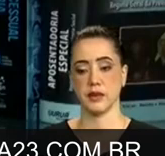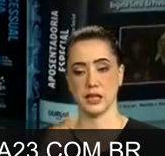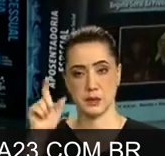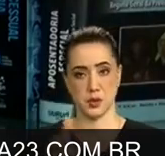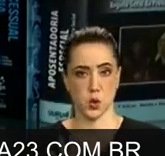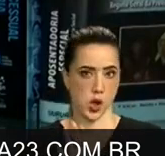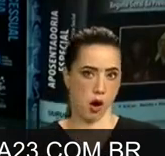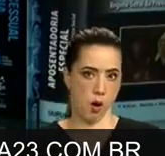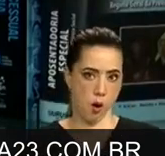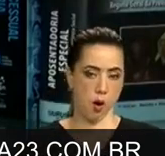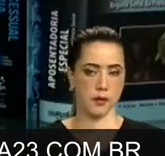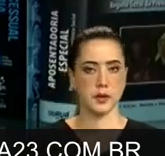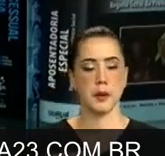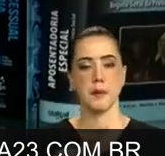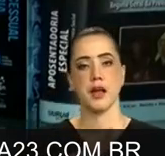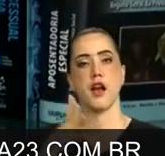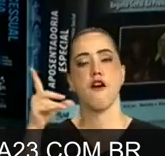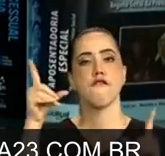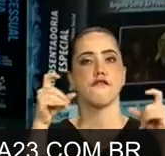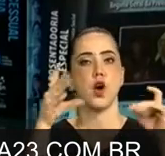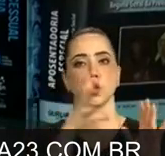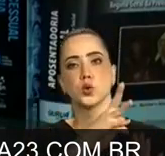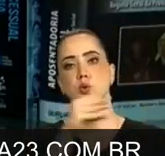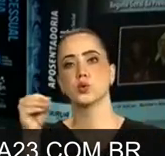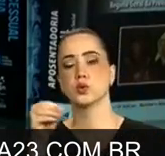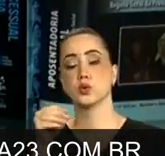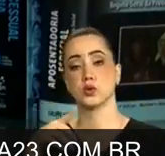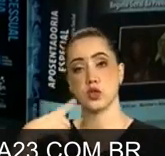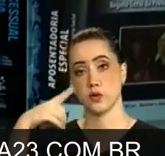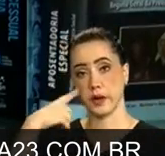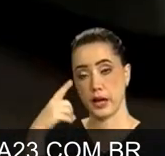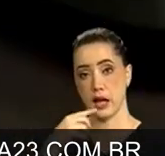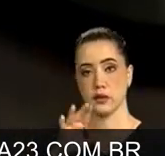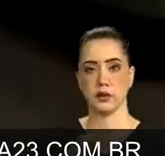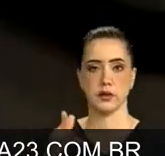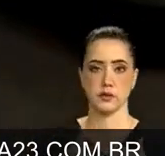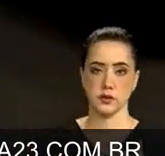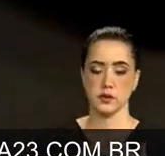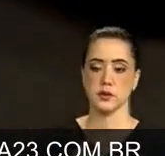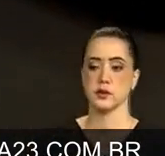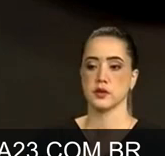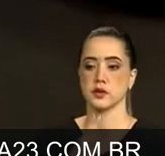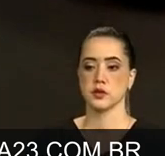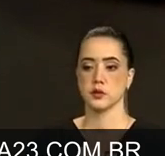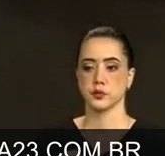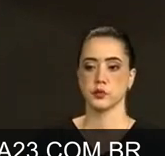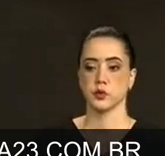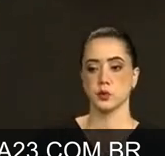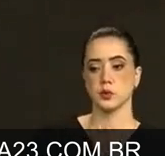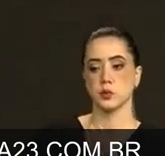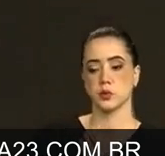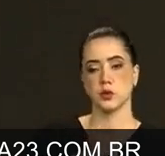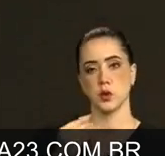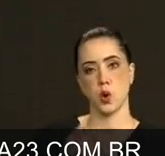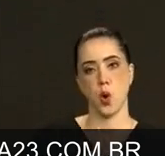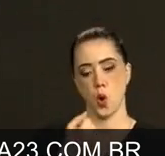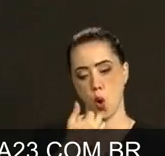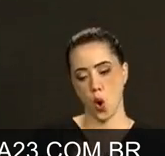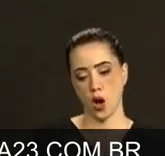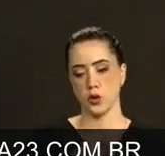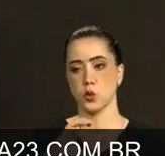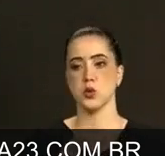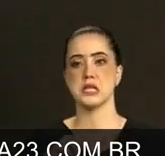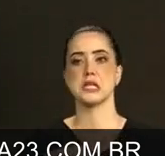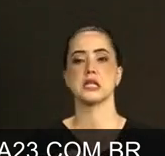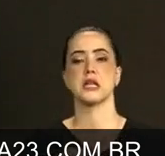eles pegam as fotos dos advogados em redes sociais, WhatsApp, e colocam lá no WhatsApp dele, colocam tudo, CNPJ